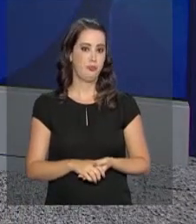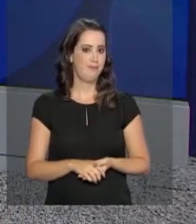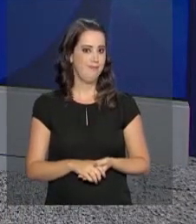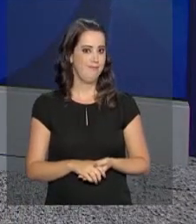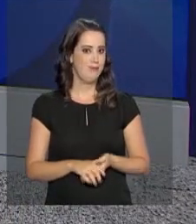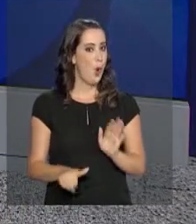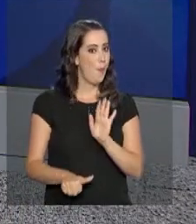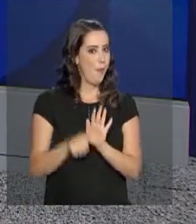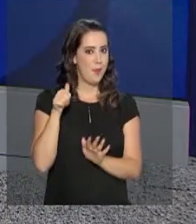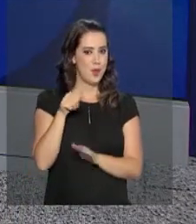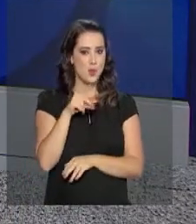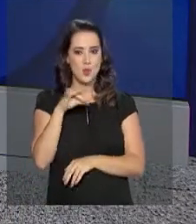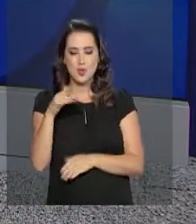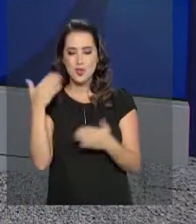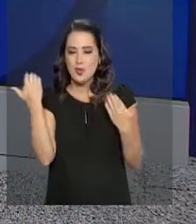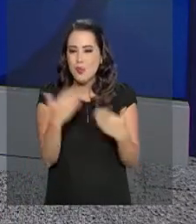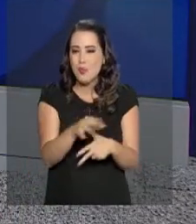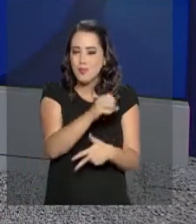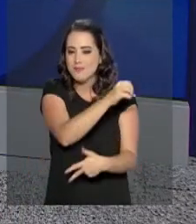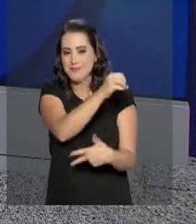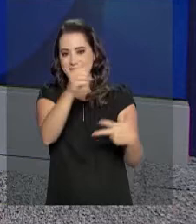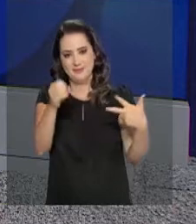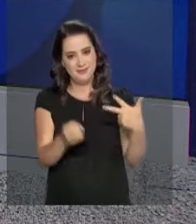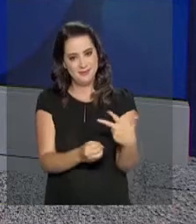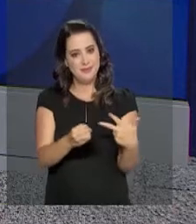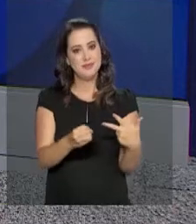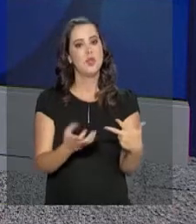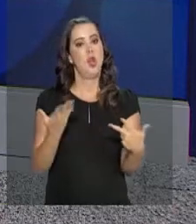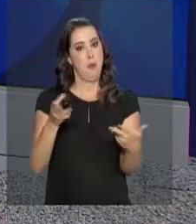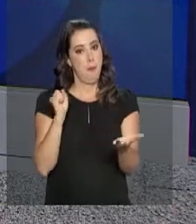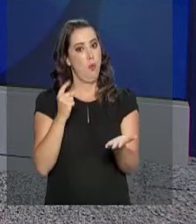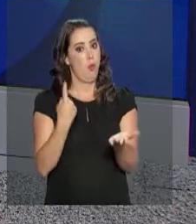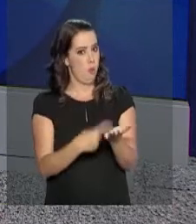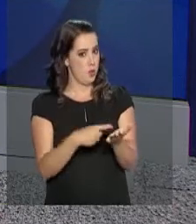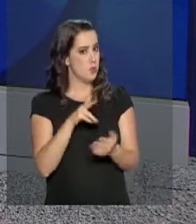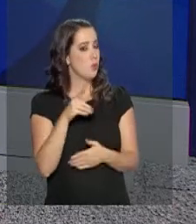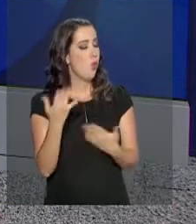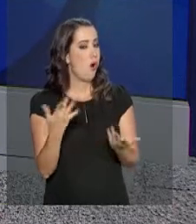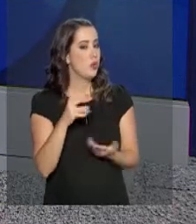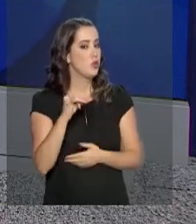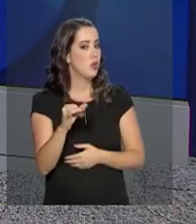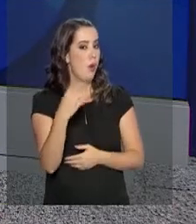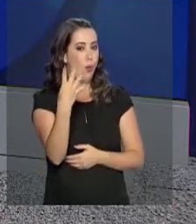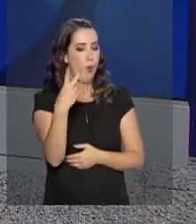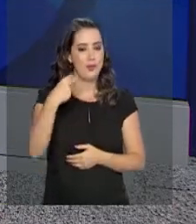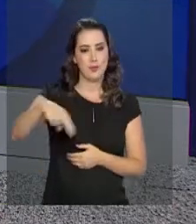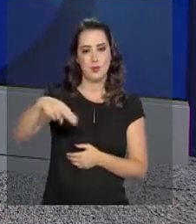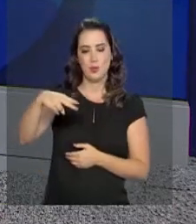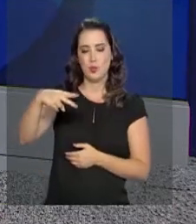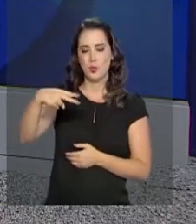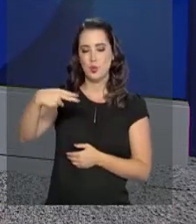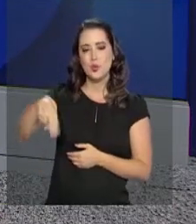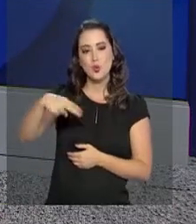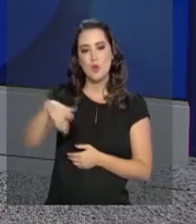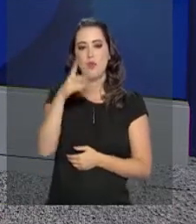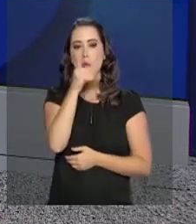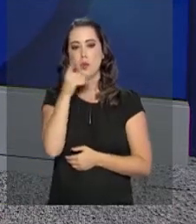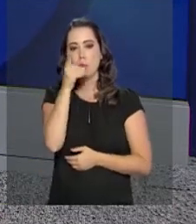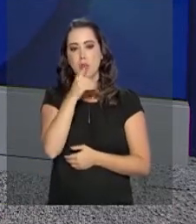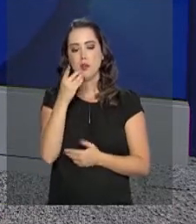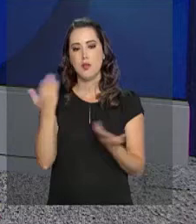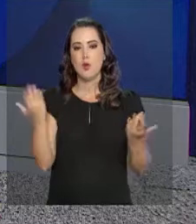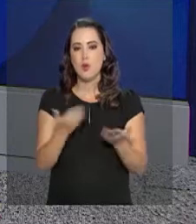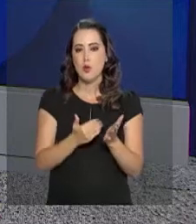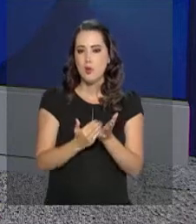dia de provas do exame nacional do ensino médio enem marcado para o próximo domingo dia 4 e essa reta final e